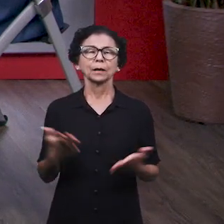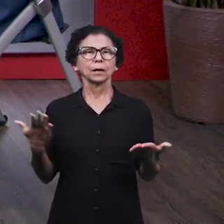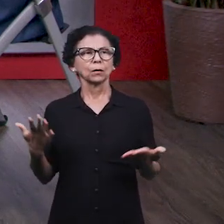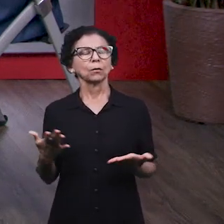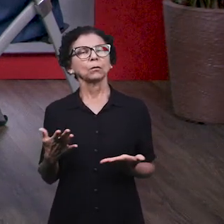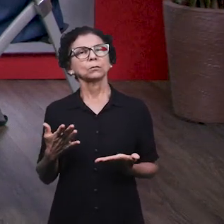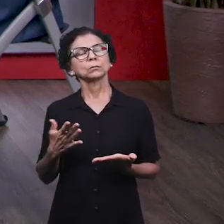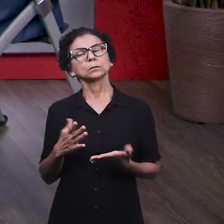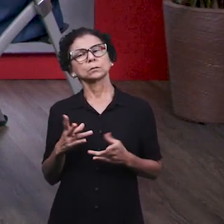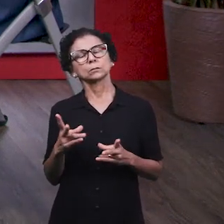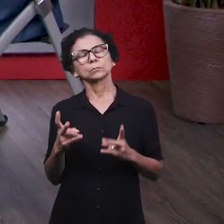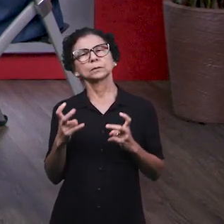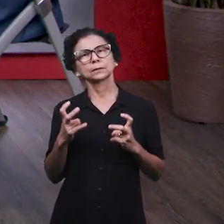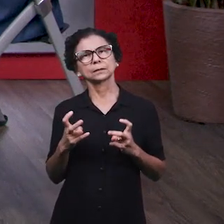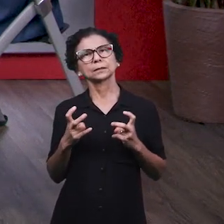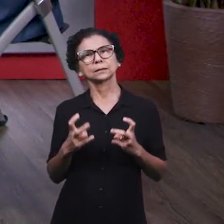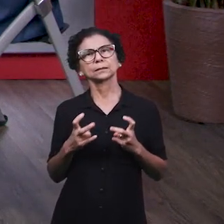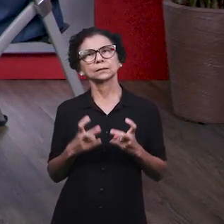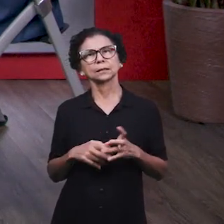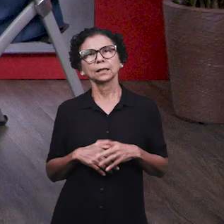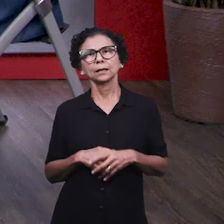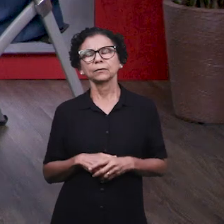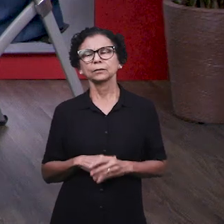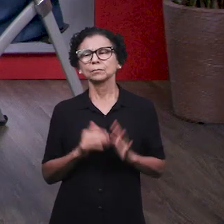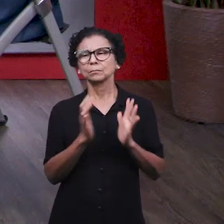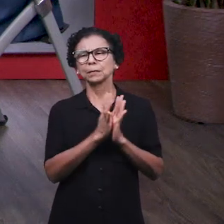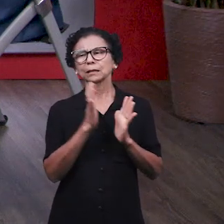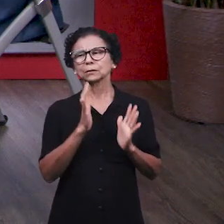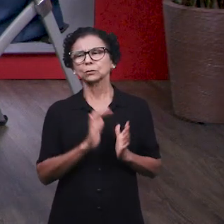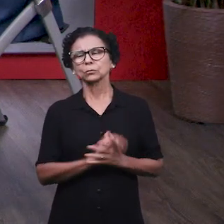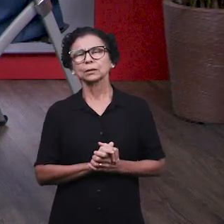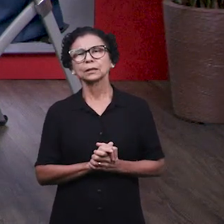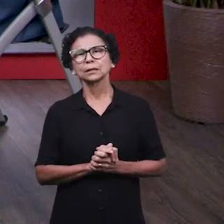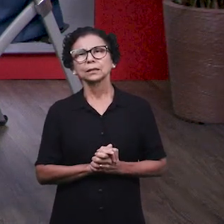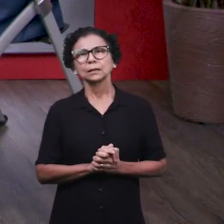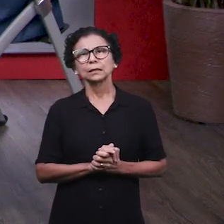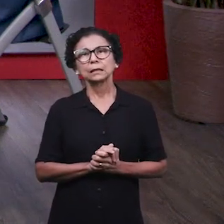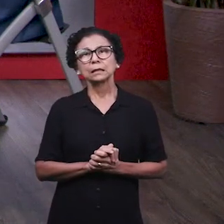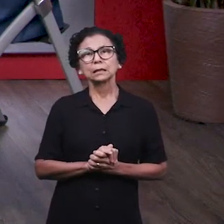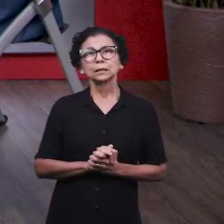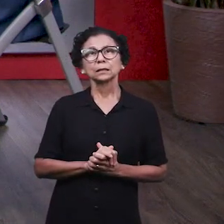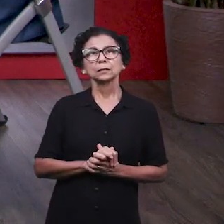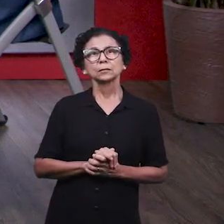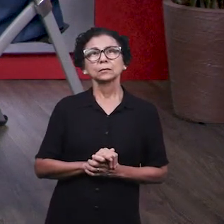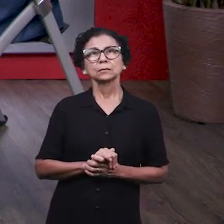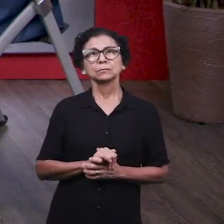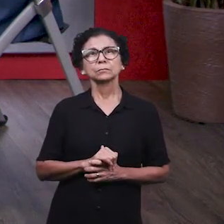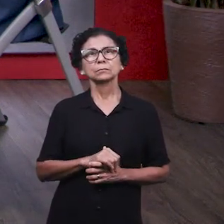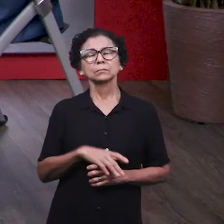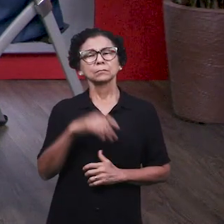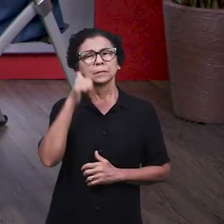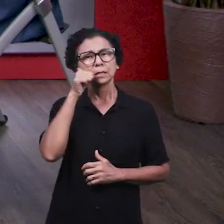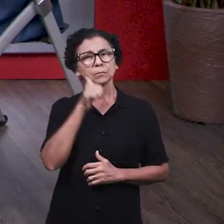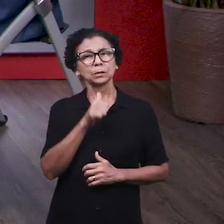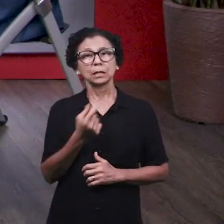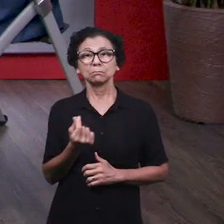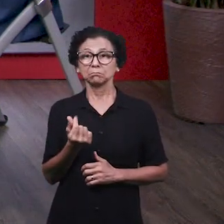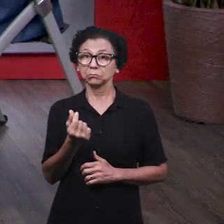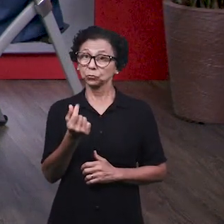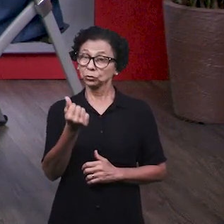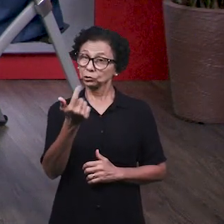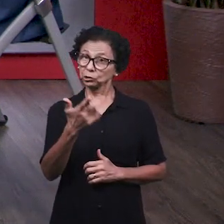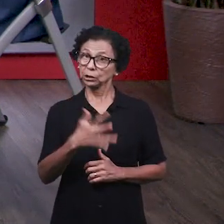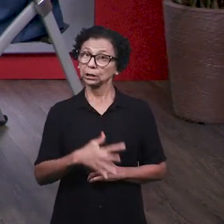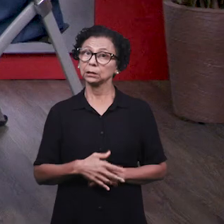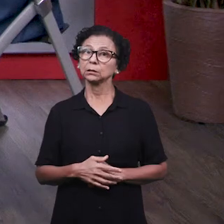é uma coisa que às vezes traz um impacto impressionante, é porque mulheres economicamente bem são vítimas